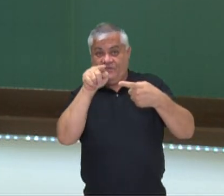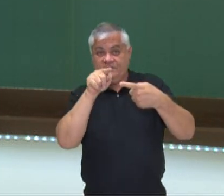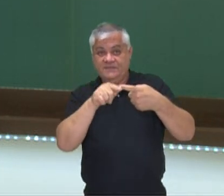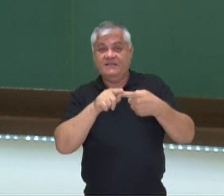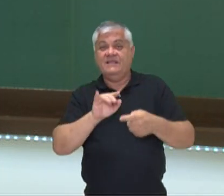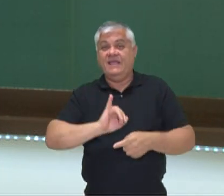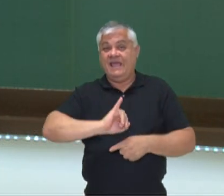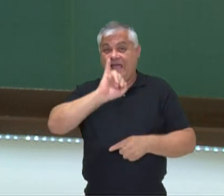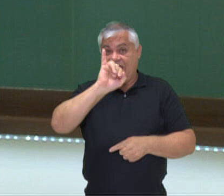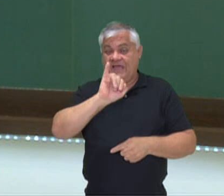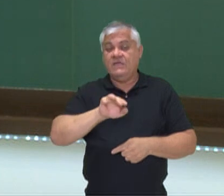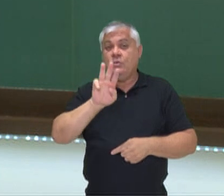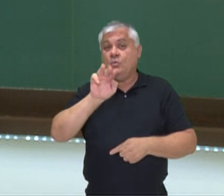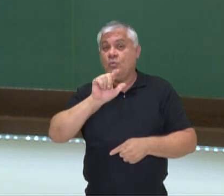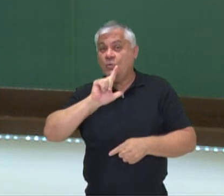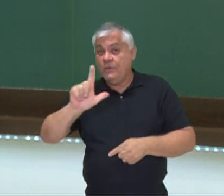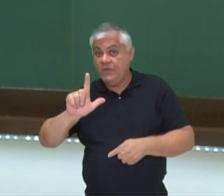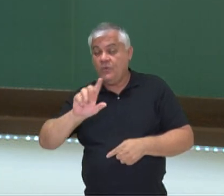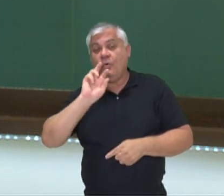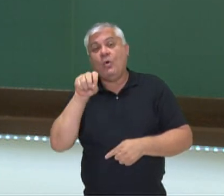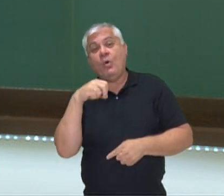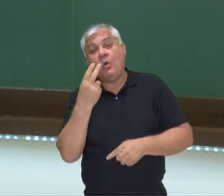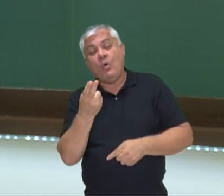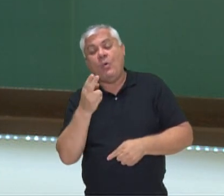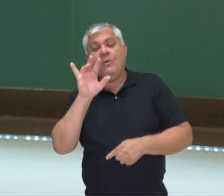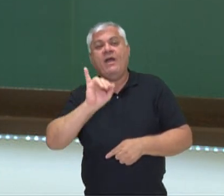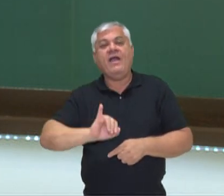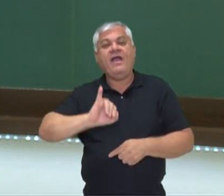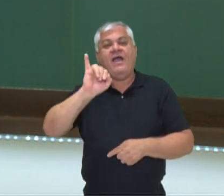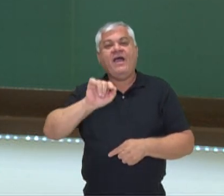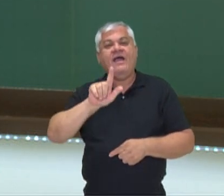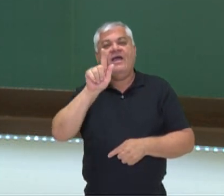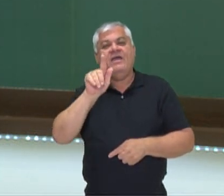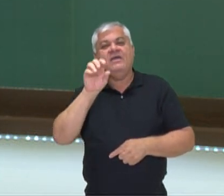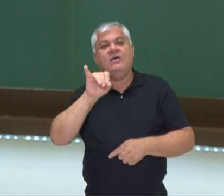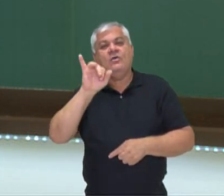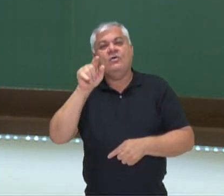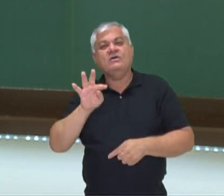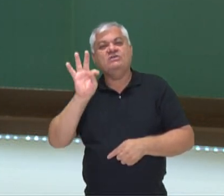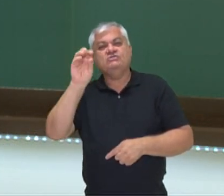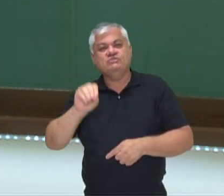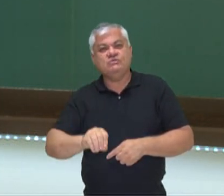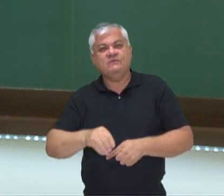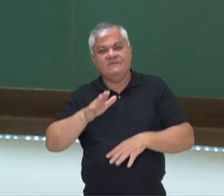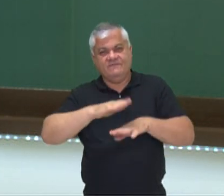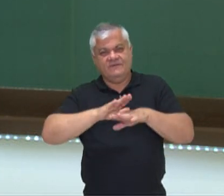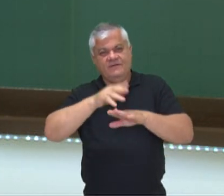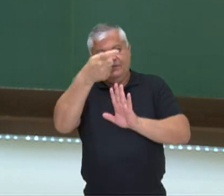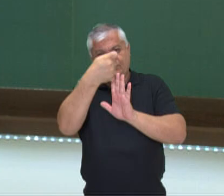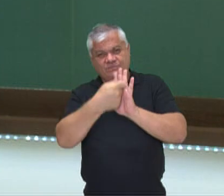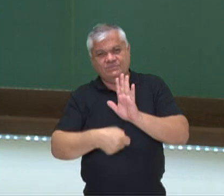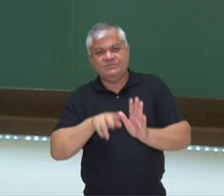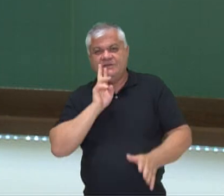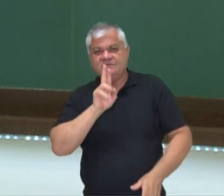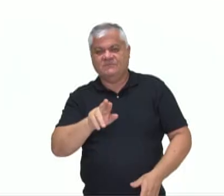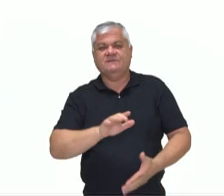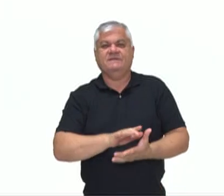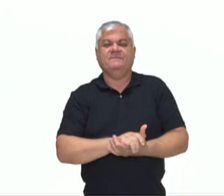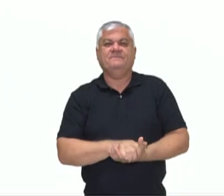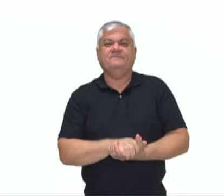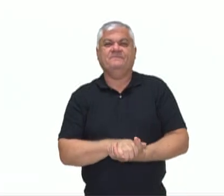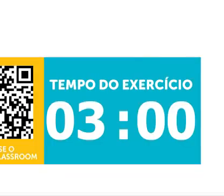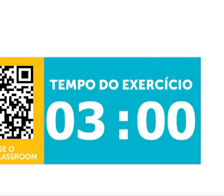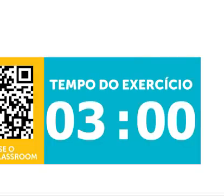I will ou ainda I am going to. Vamos lá? Vez de responder.